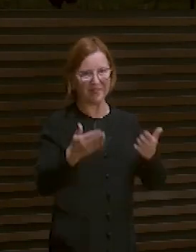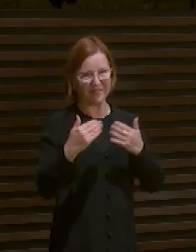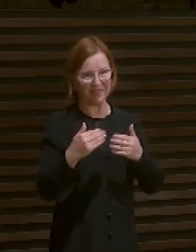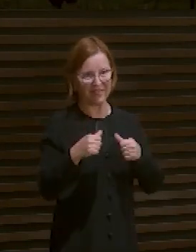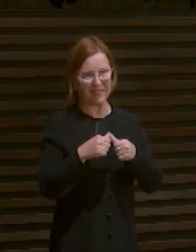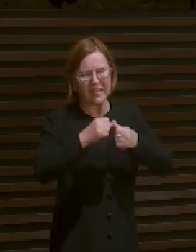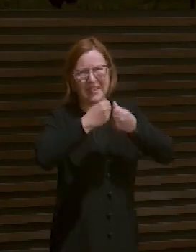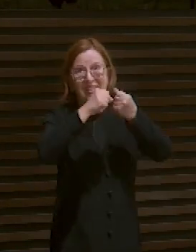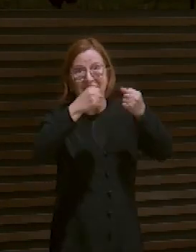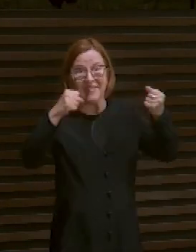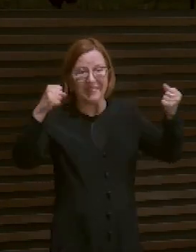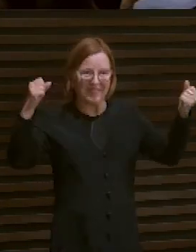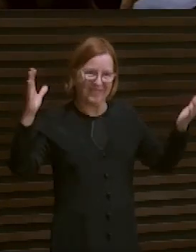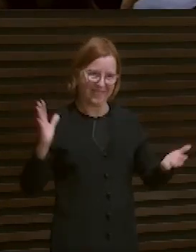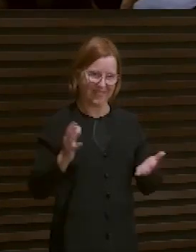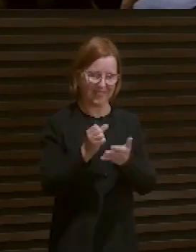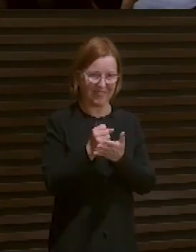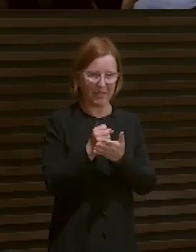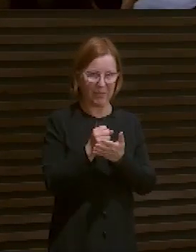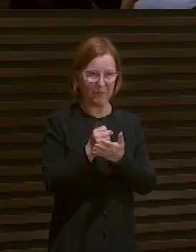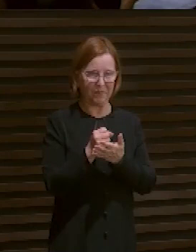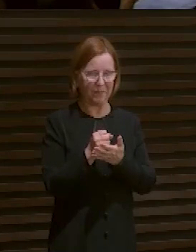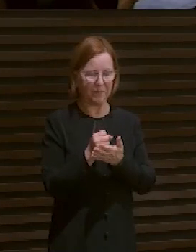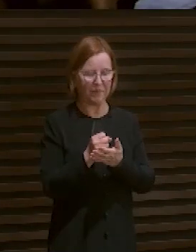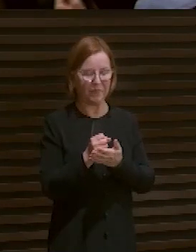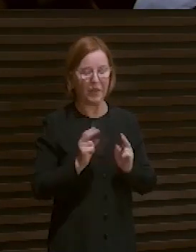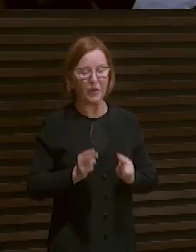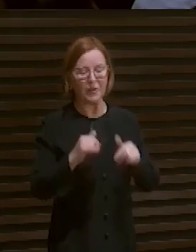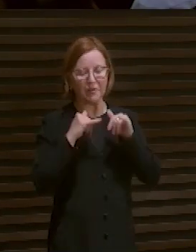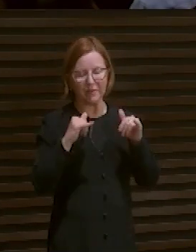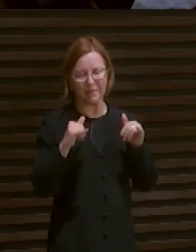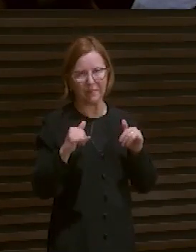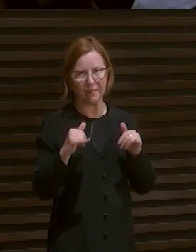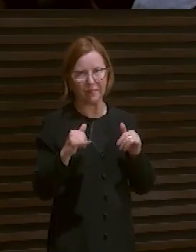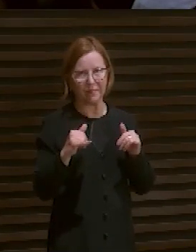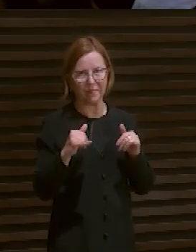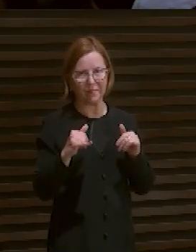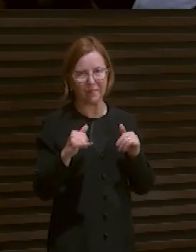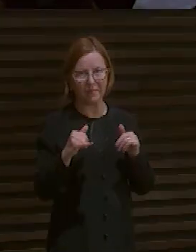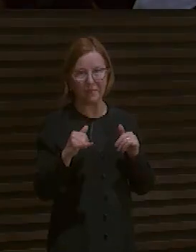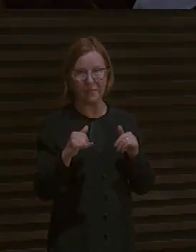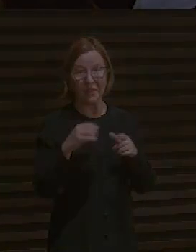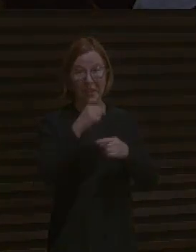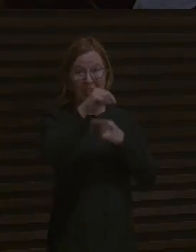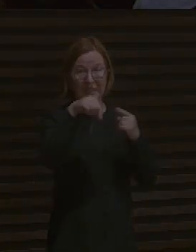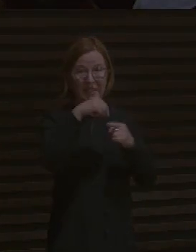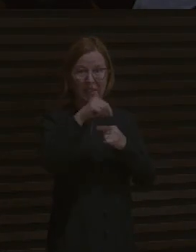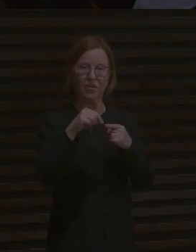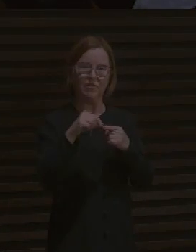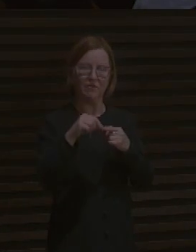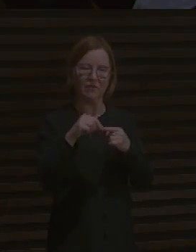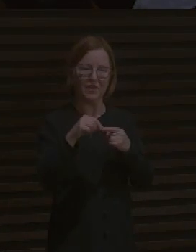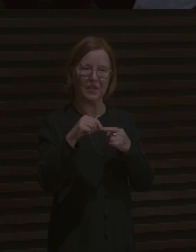esta tão grande salvação. Ele vai dizendo: pois tanto o que santifica, como os que